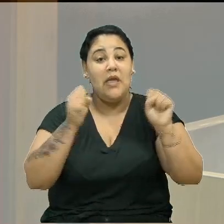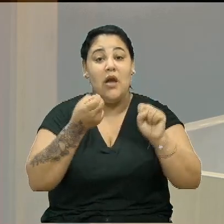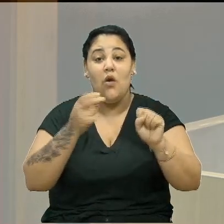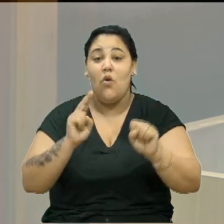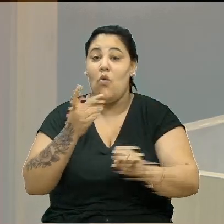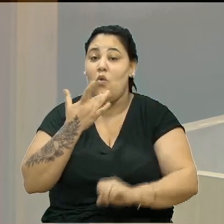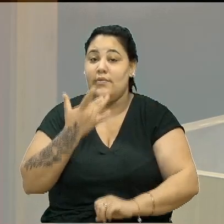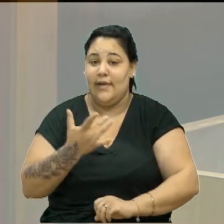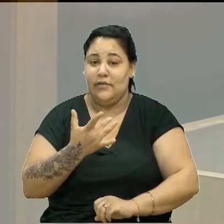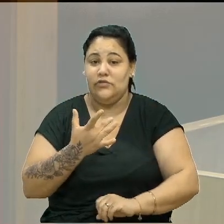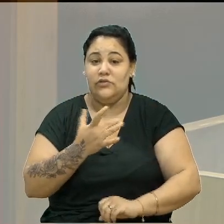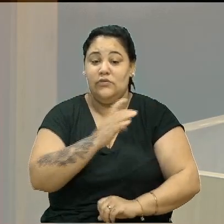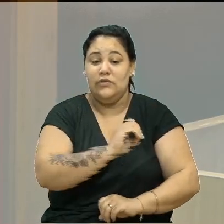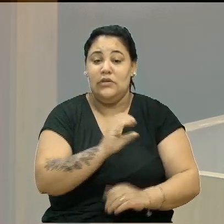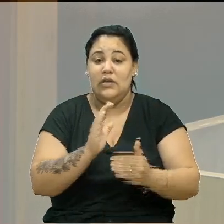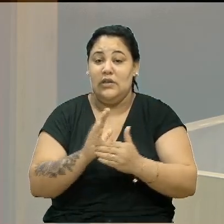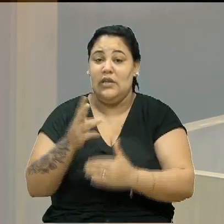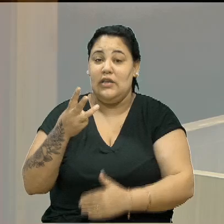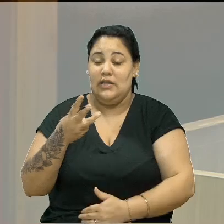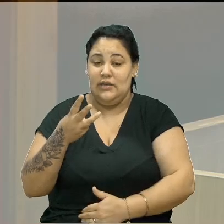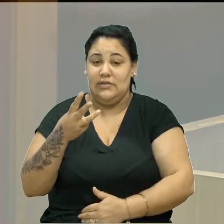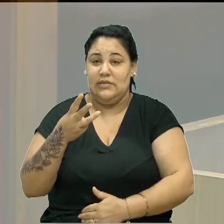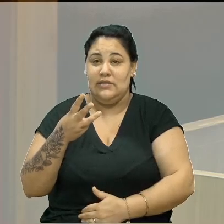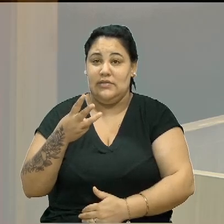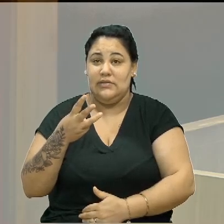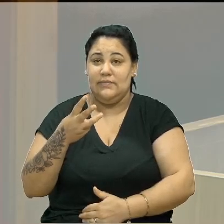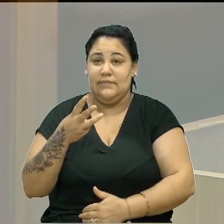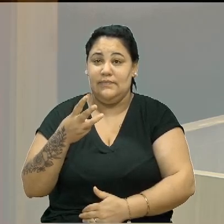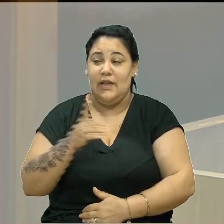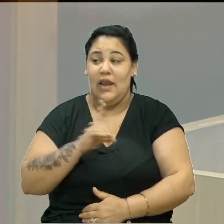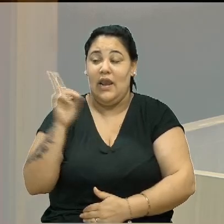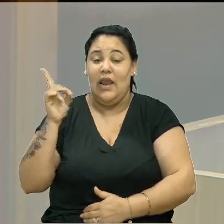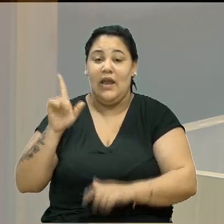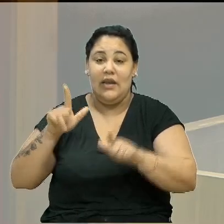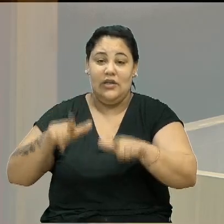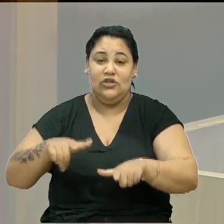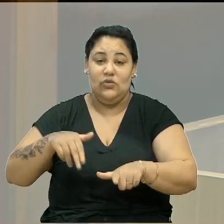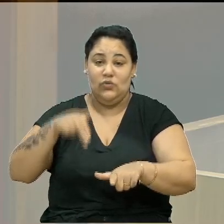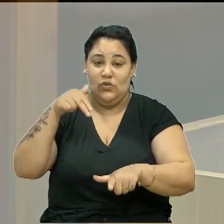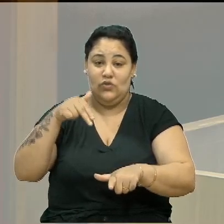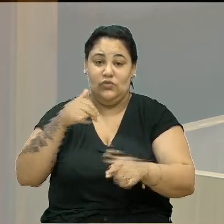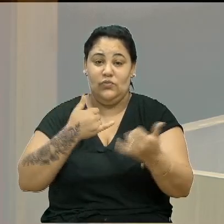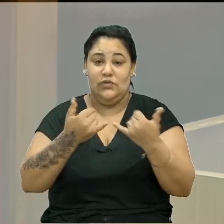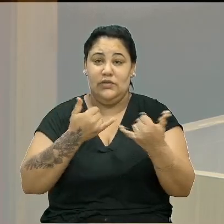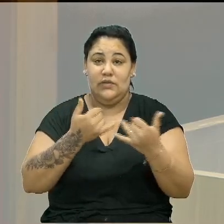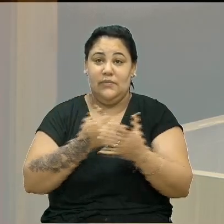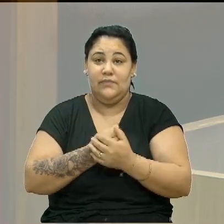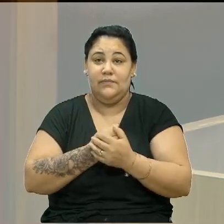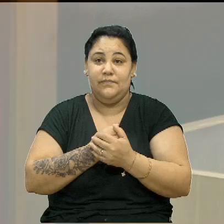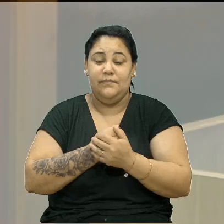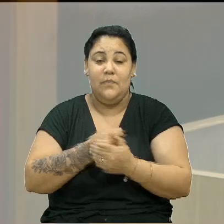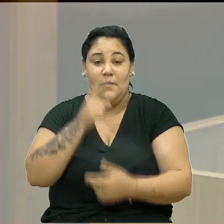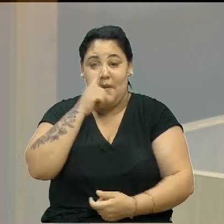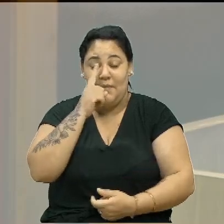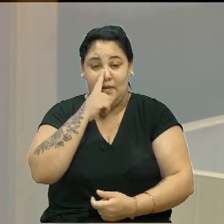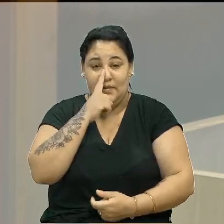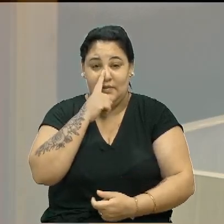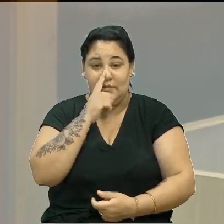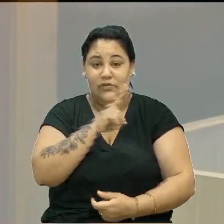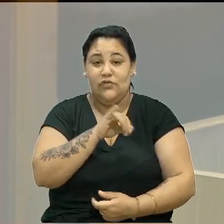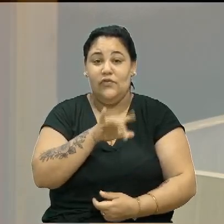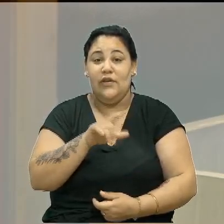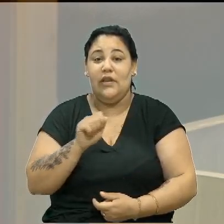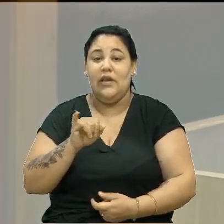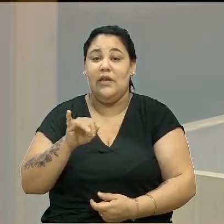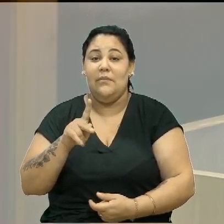Então, de 0 a 3, vereador D'Ambrós, lá na Zona Norte, vamos pensar, uma mãe do Portal da Maestra, do Vila IP,